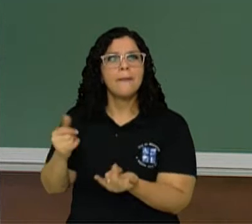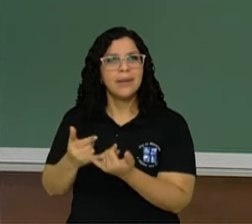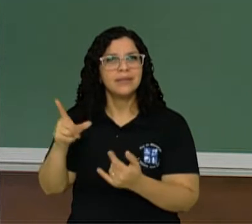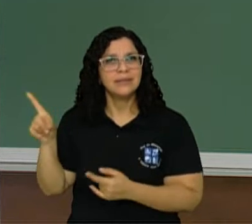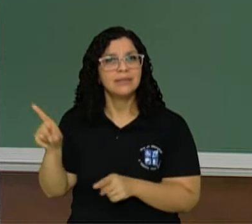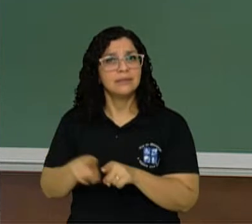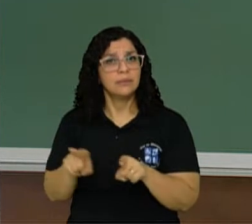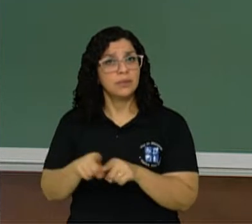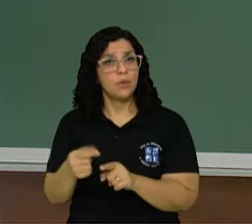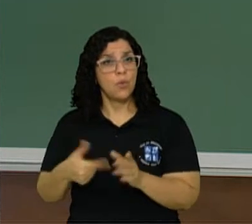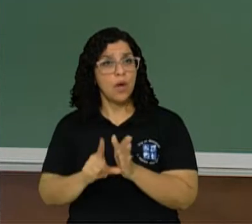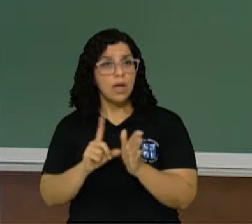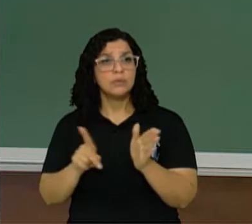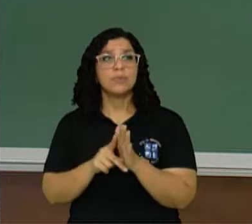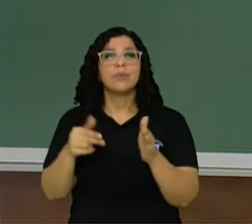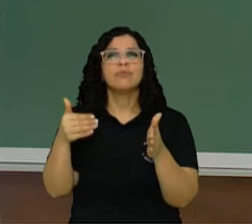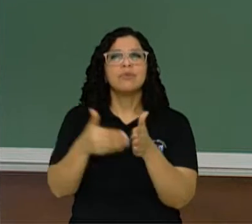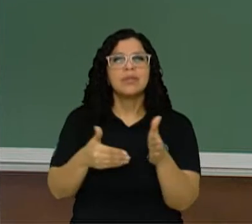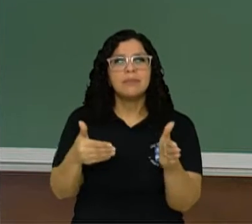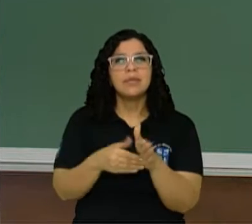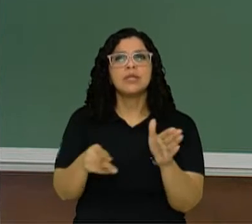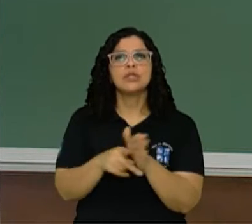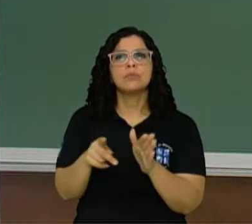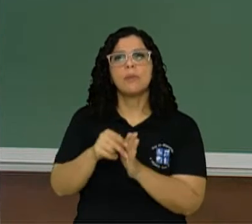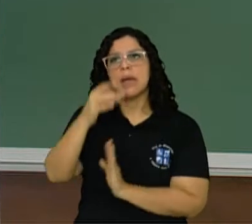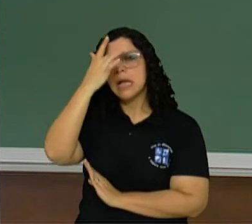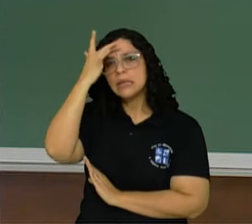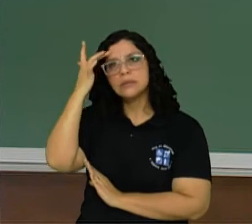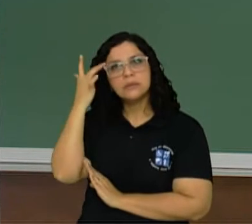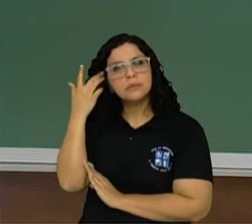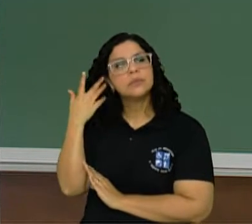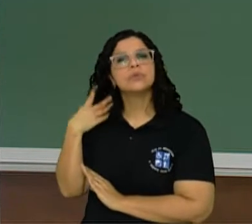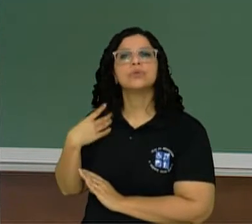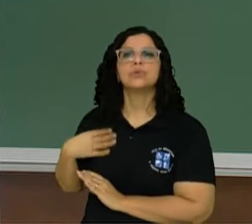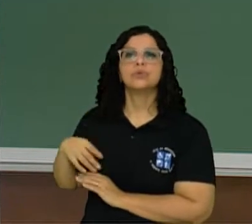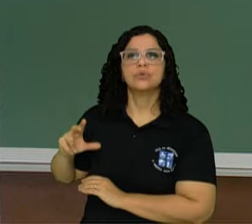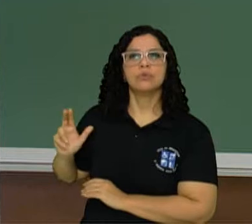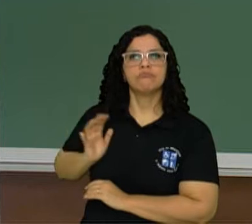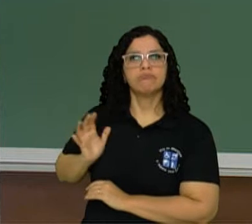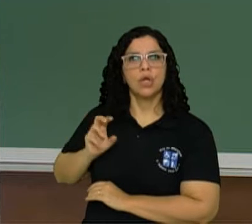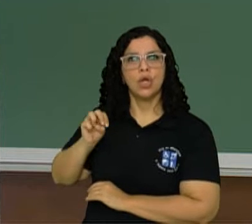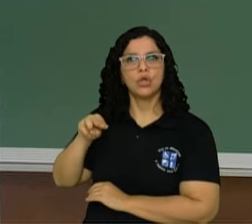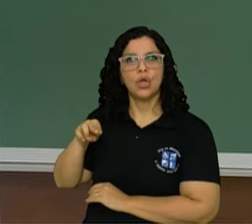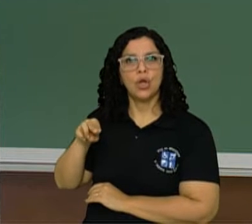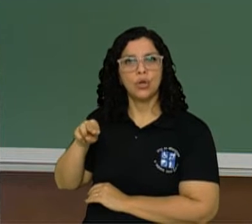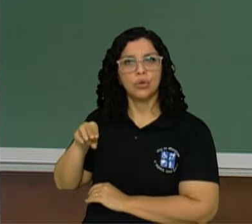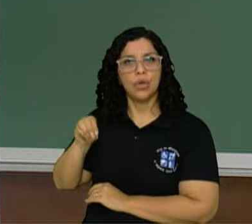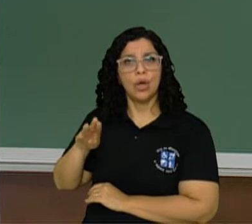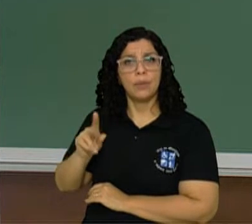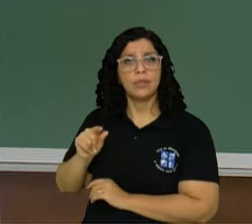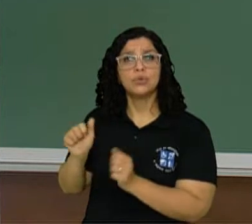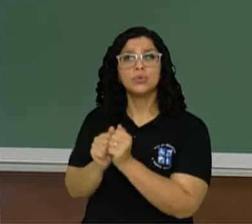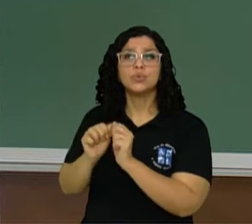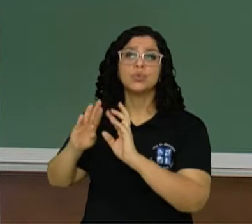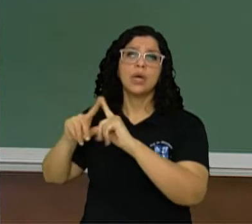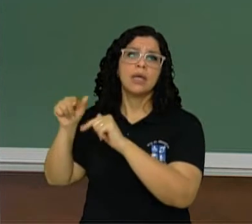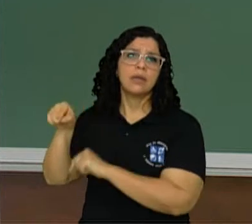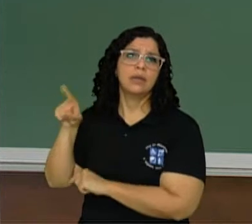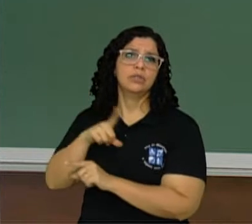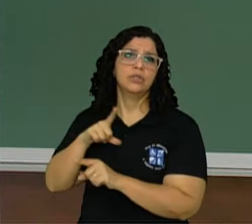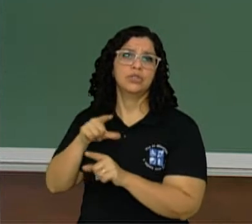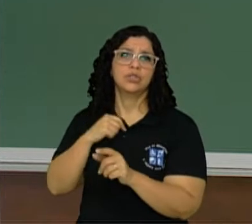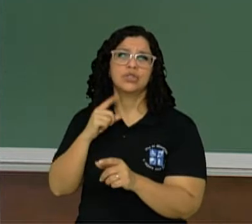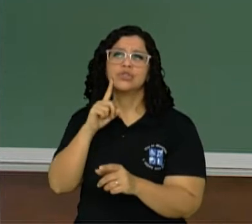do Renascimento, era limitado à nobreza e ao clero, né? Então, quando se tinha dificuldade de reproduzir